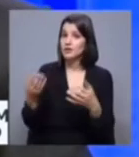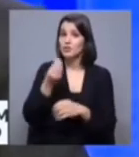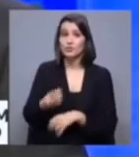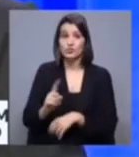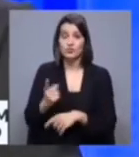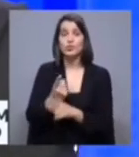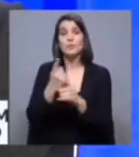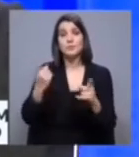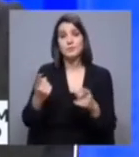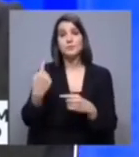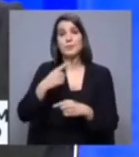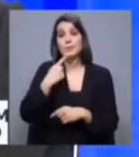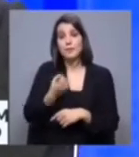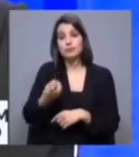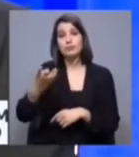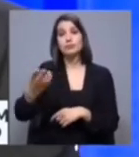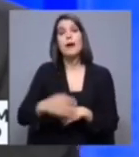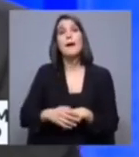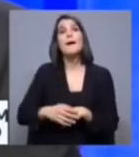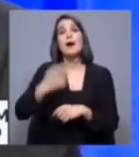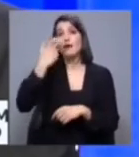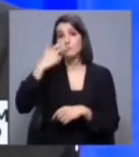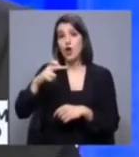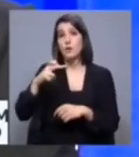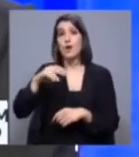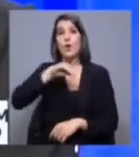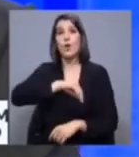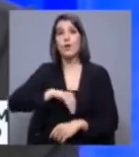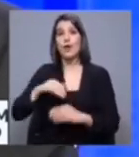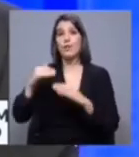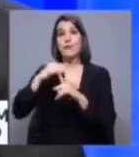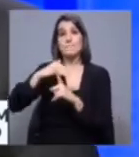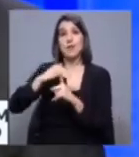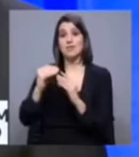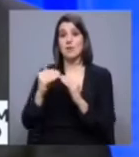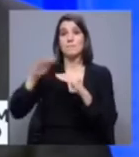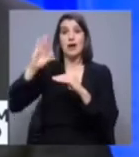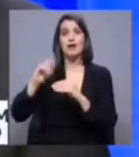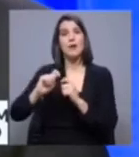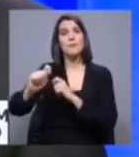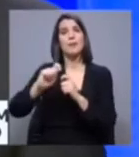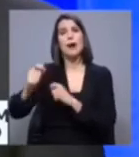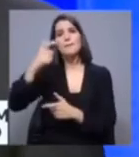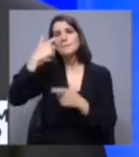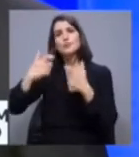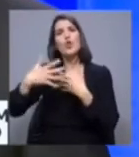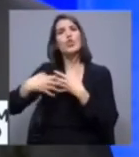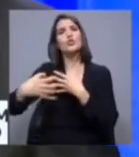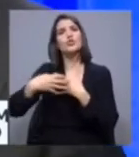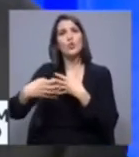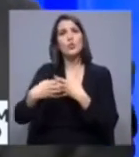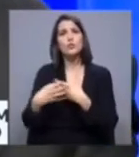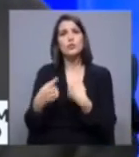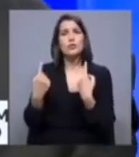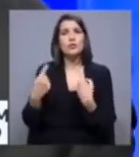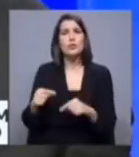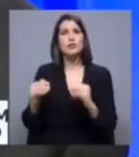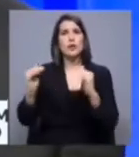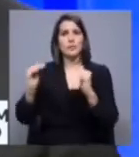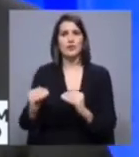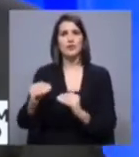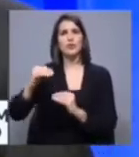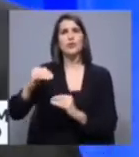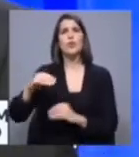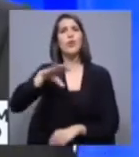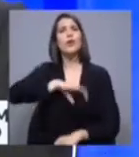que é temos um conjunto grande de pensões superiores ao salário médio a serem pagas por descontos de pessoas que estão a oferir é abaixo do salário